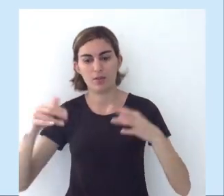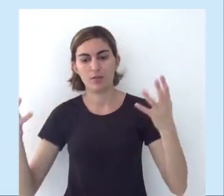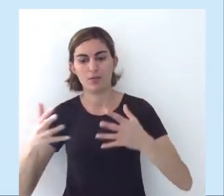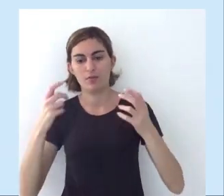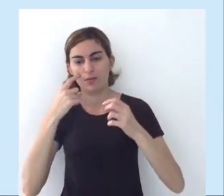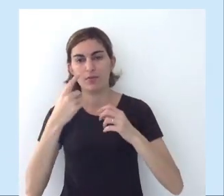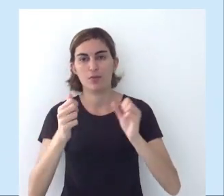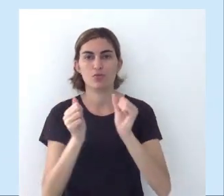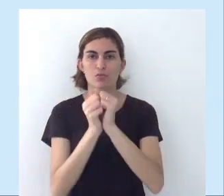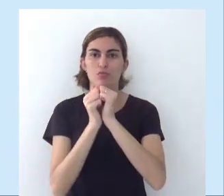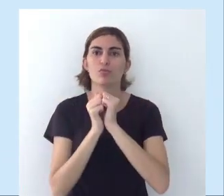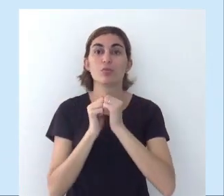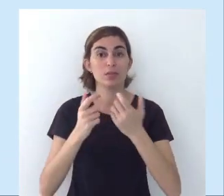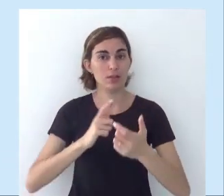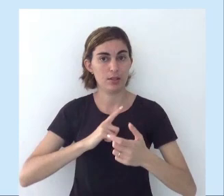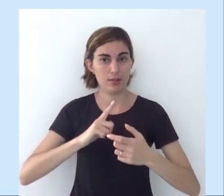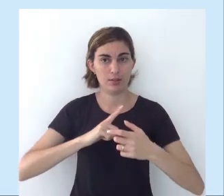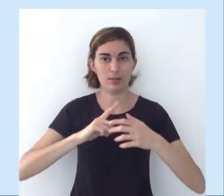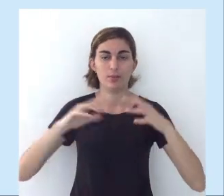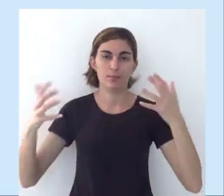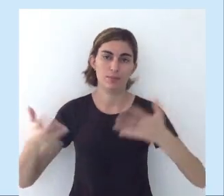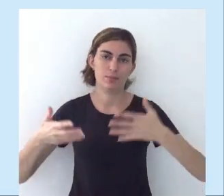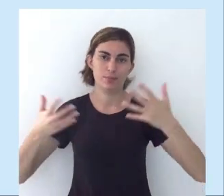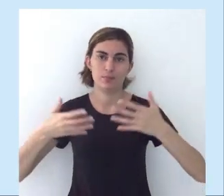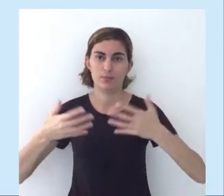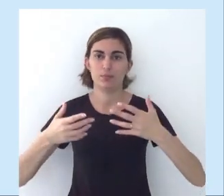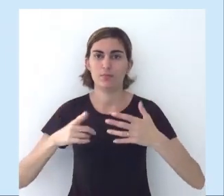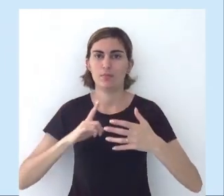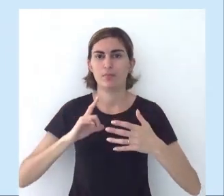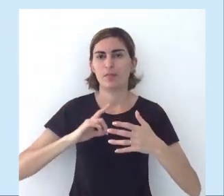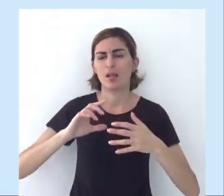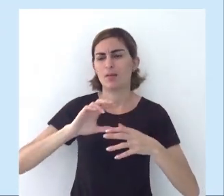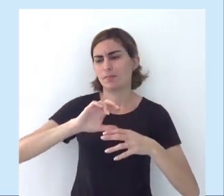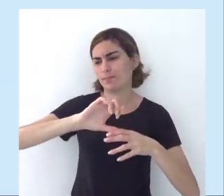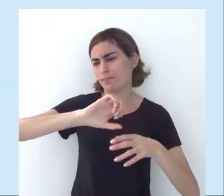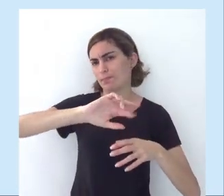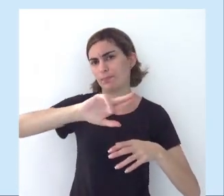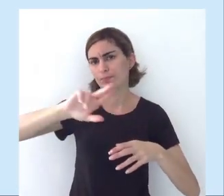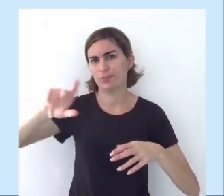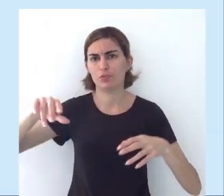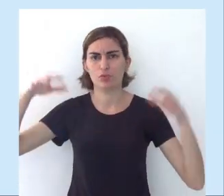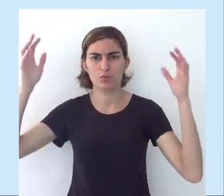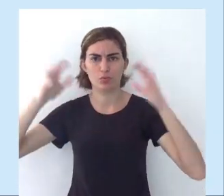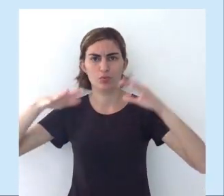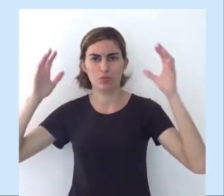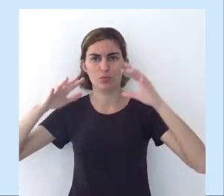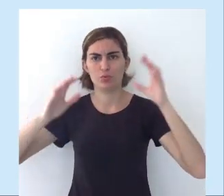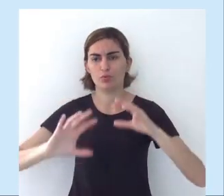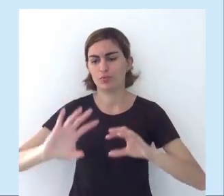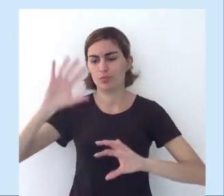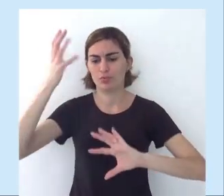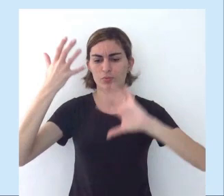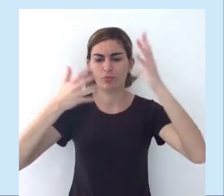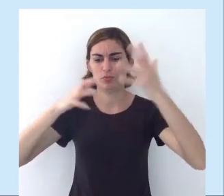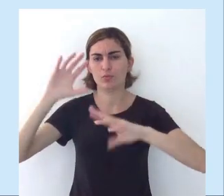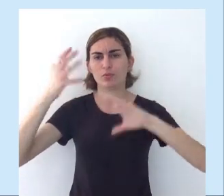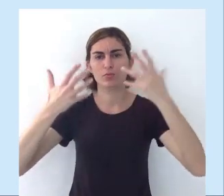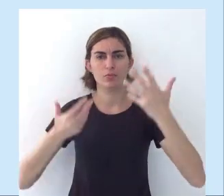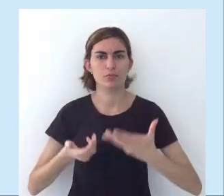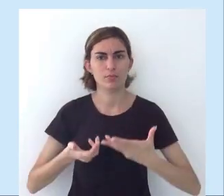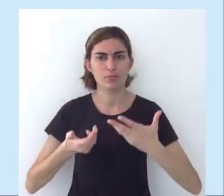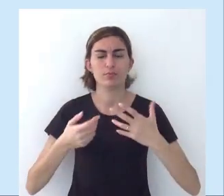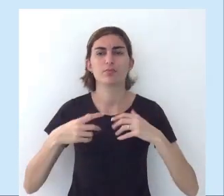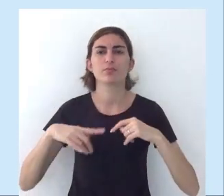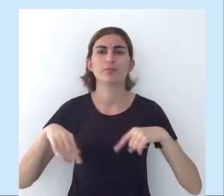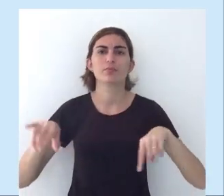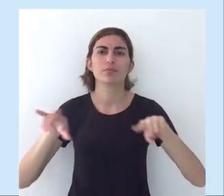gente? Acompanha comigo agora. Existem agora umas espécies de chuvas que acontecem, regimes de